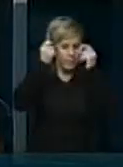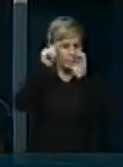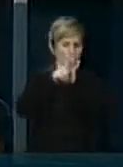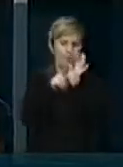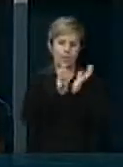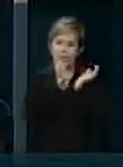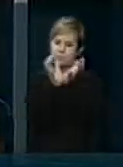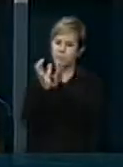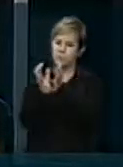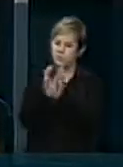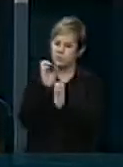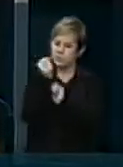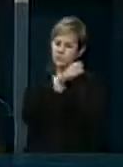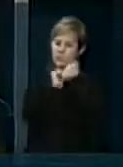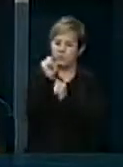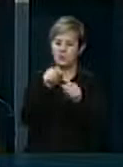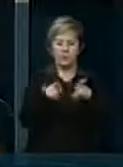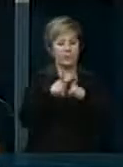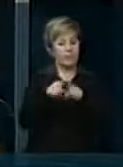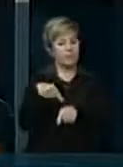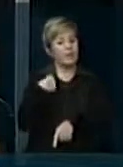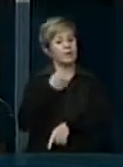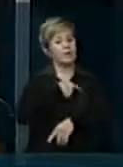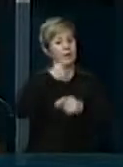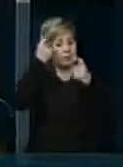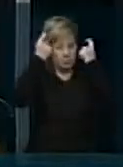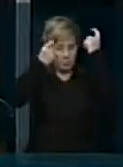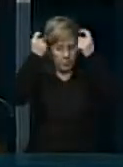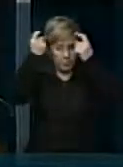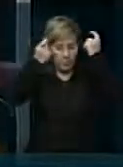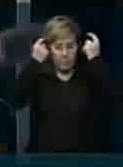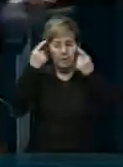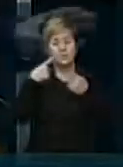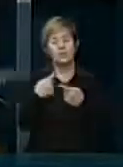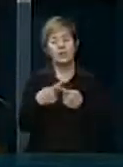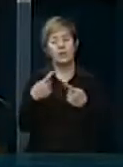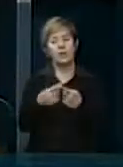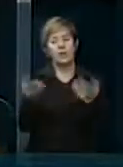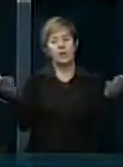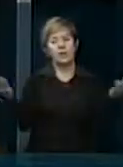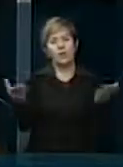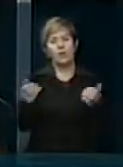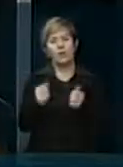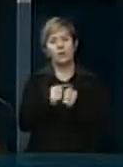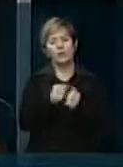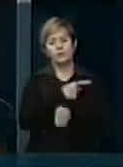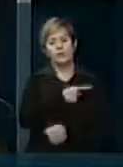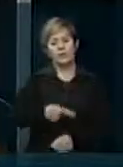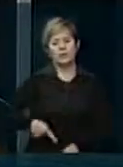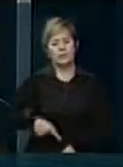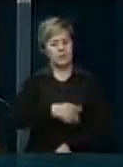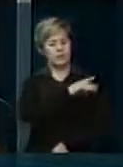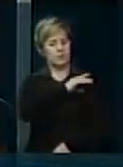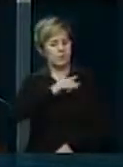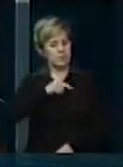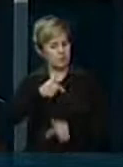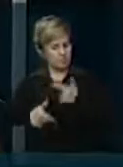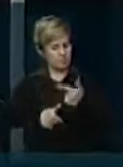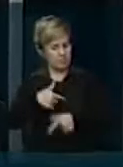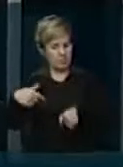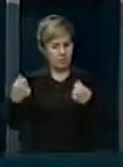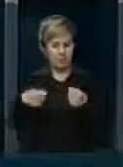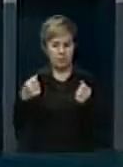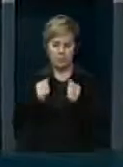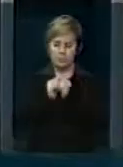industrial e as nossas preocupações também, enquanto parlamento, enquanto hoje na presidência da Comissão do Trabalho, que temos que